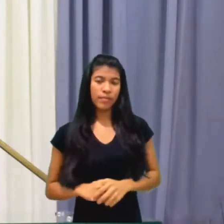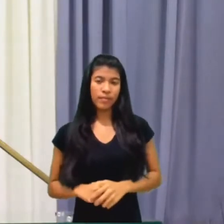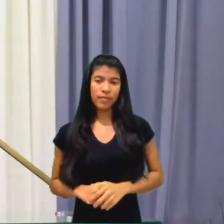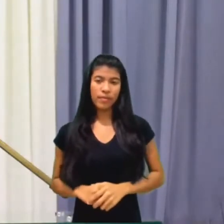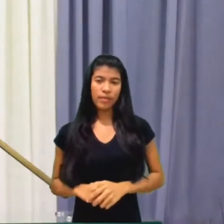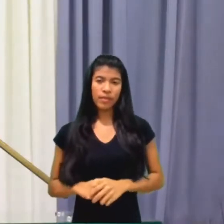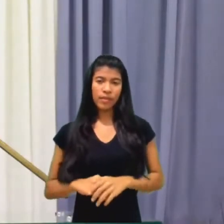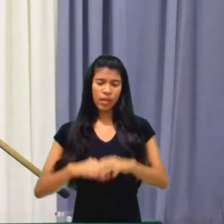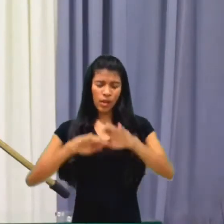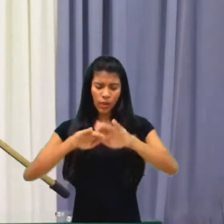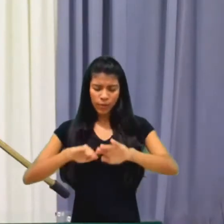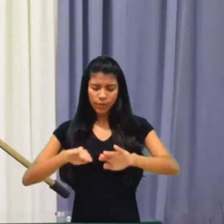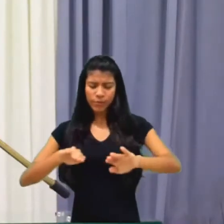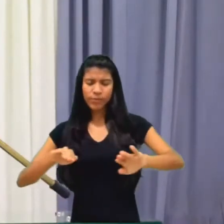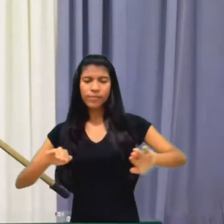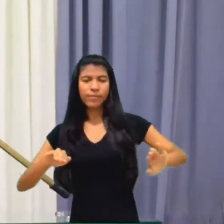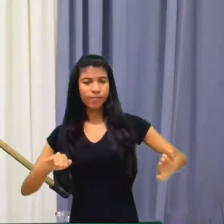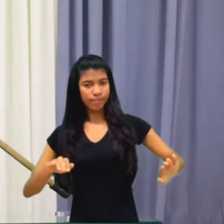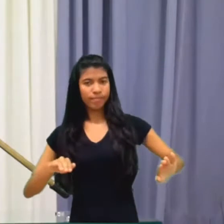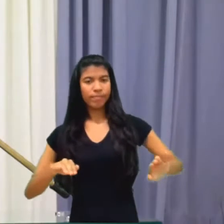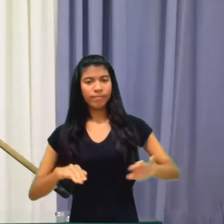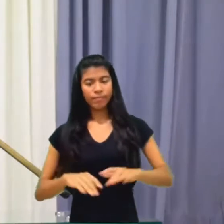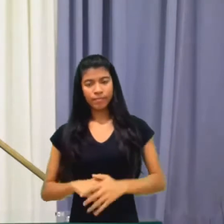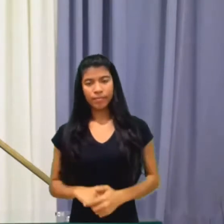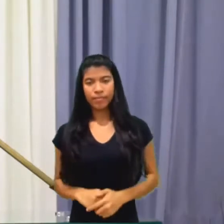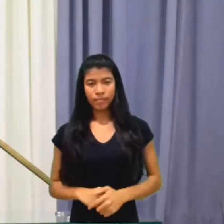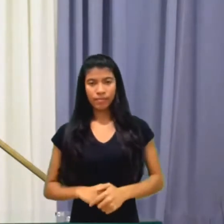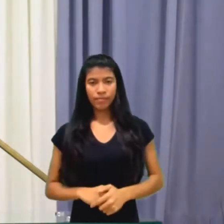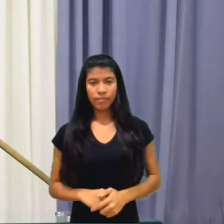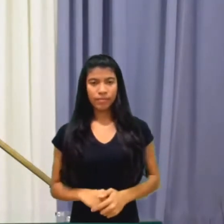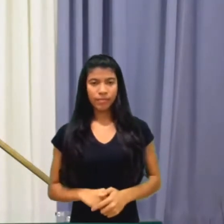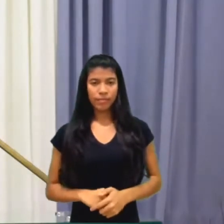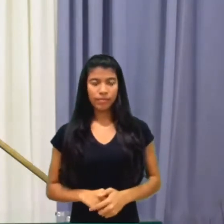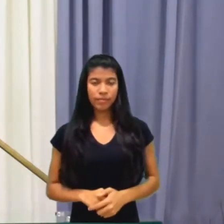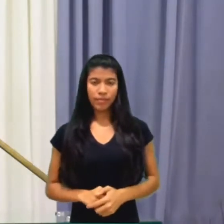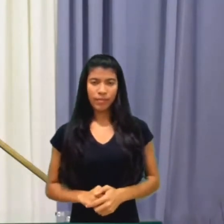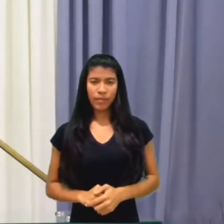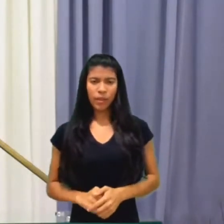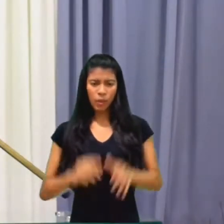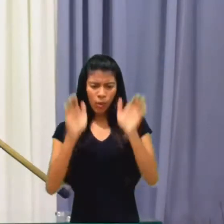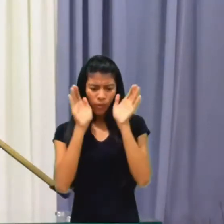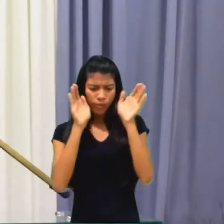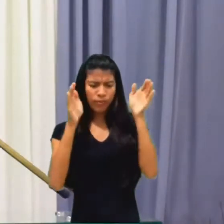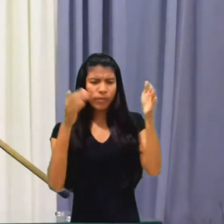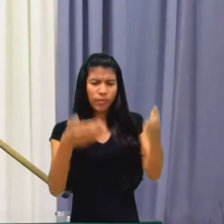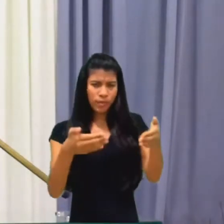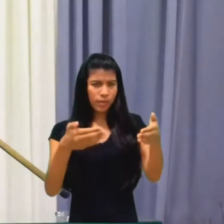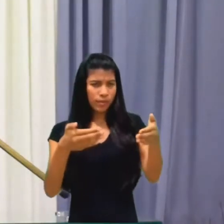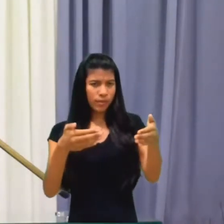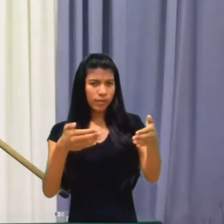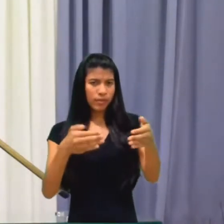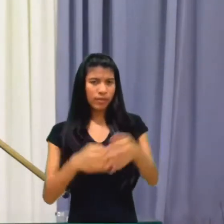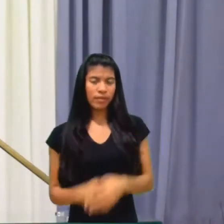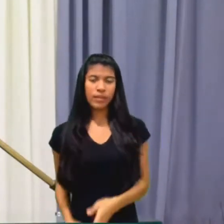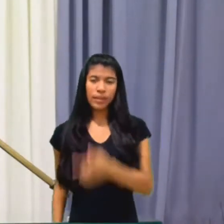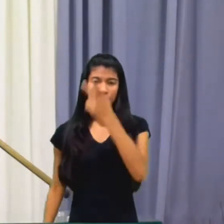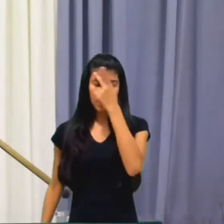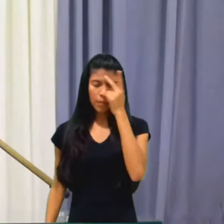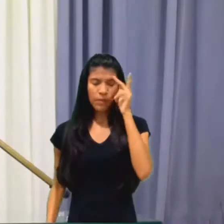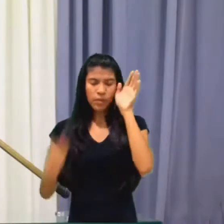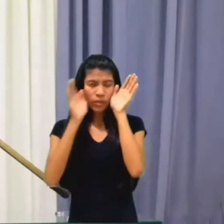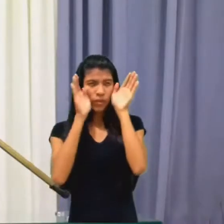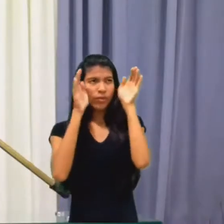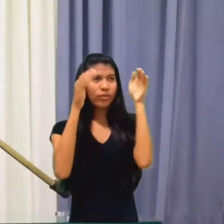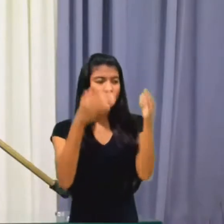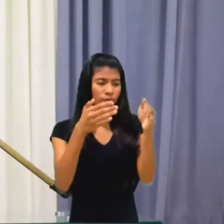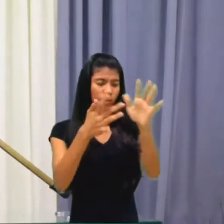do seu eixo, não é? Daquilo que é central, da pessoa central,